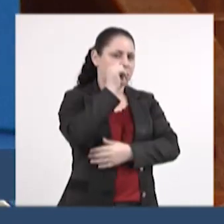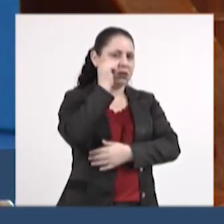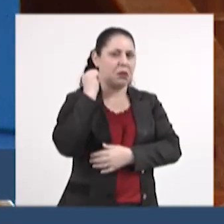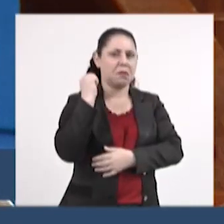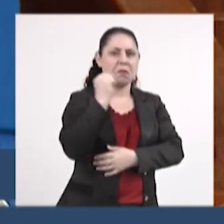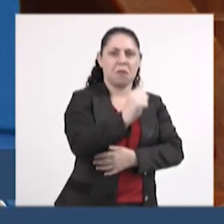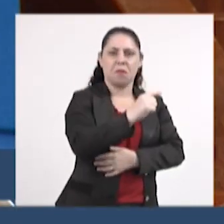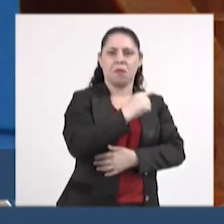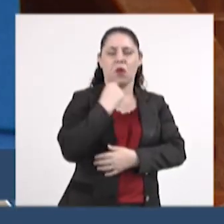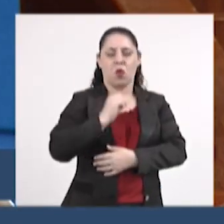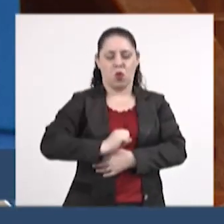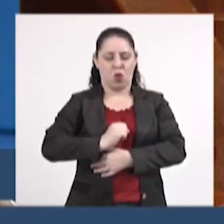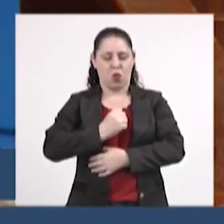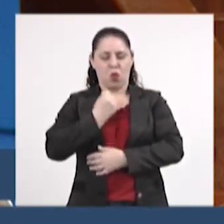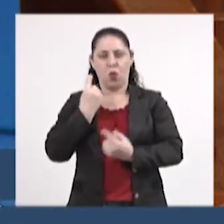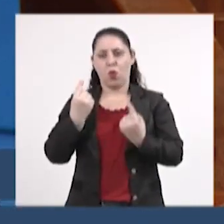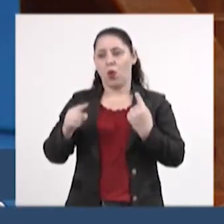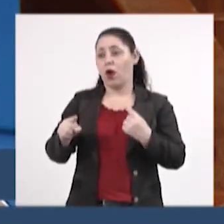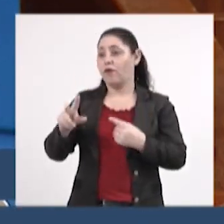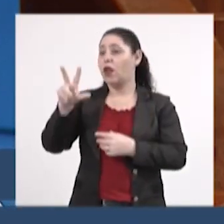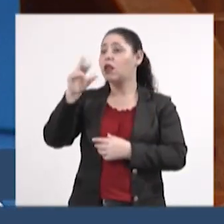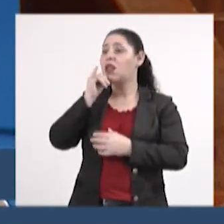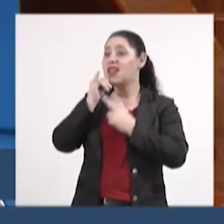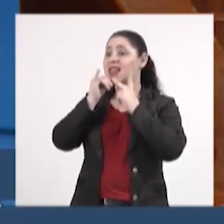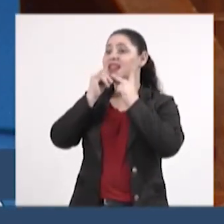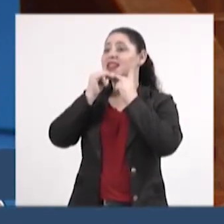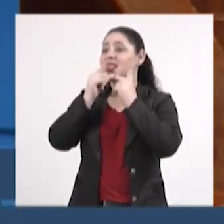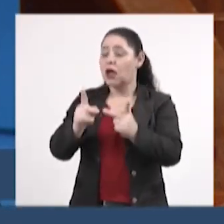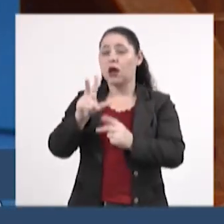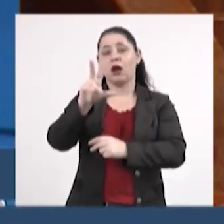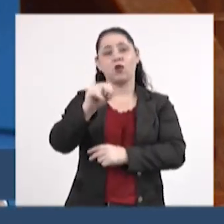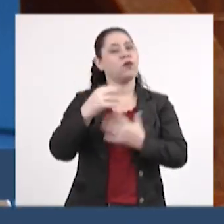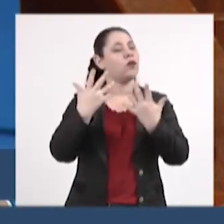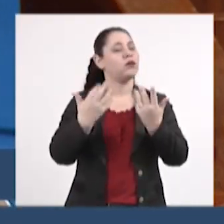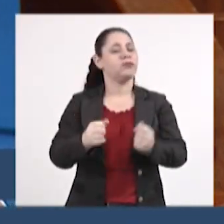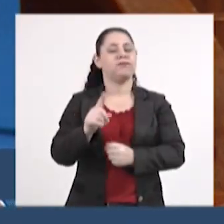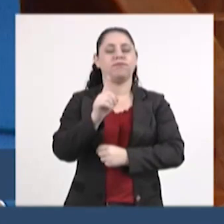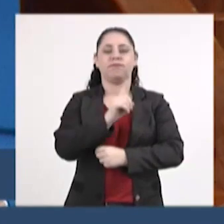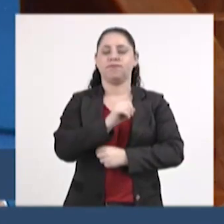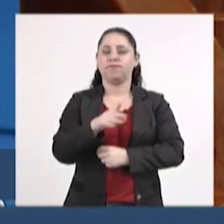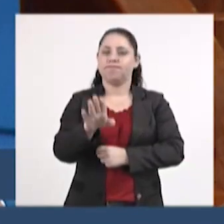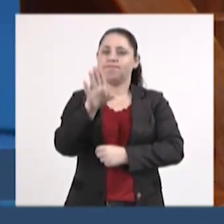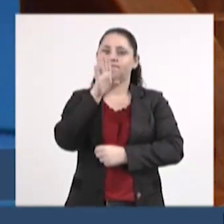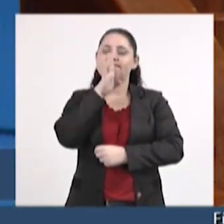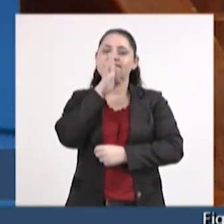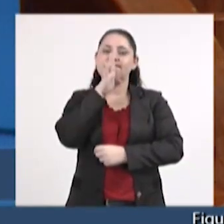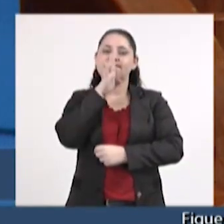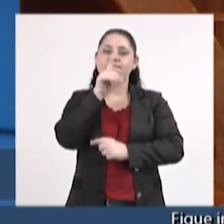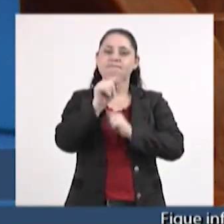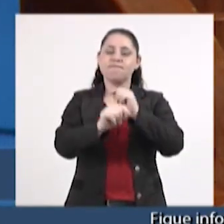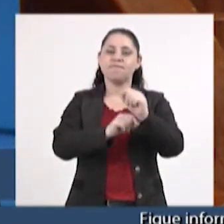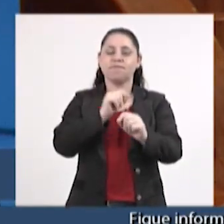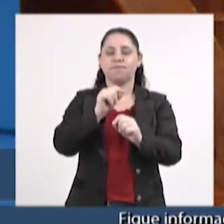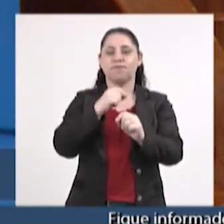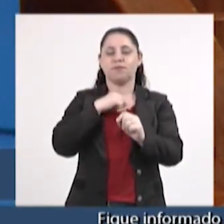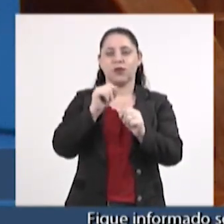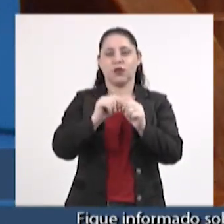feminicídio, contra o ódio, e dizer que nós não vamos aceitar que nos calem, que nos